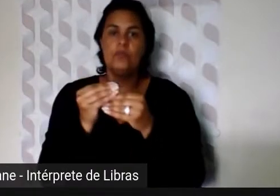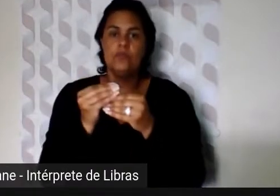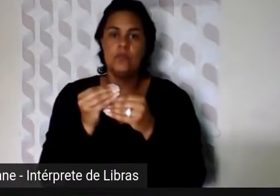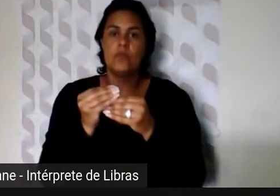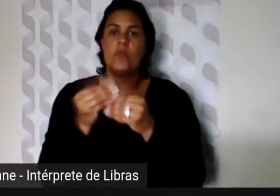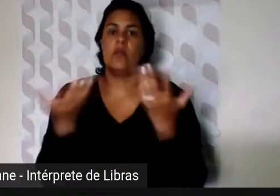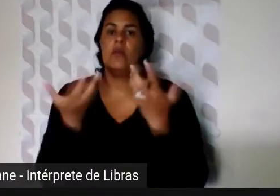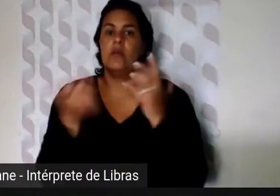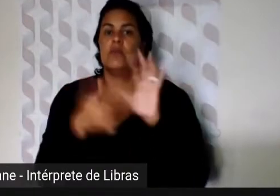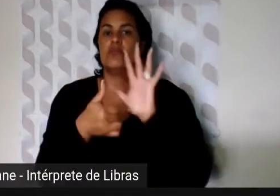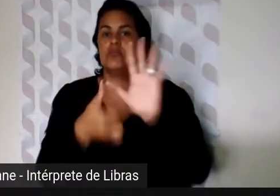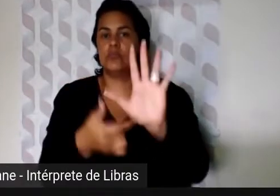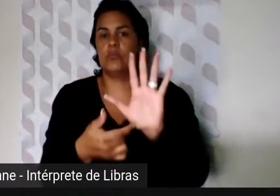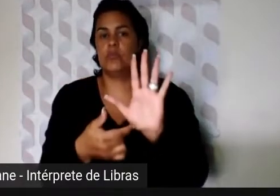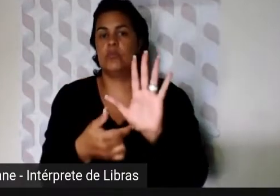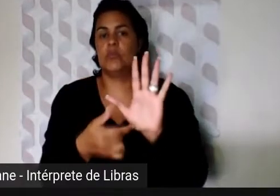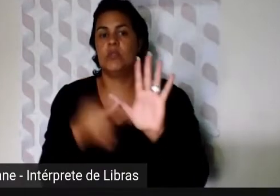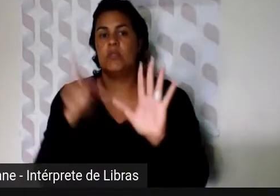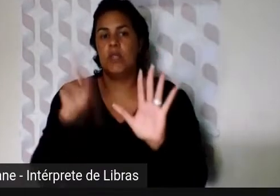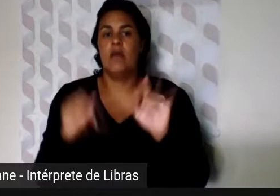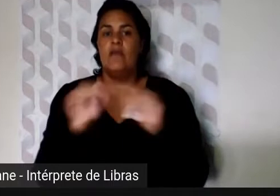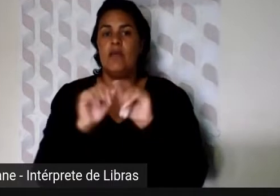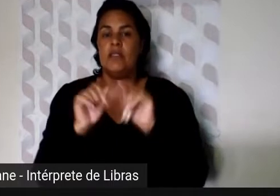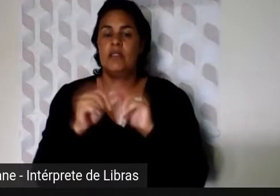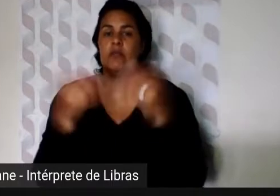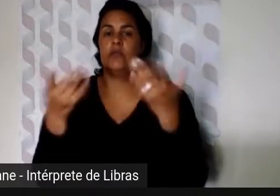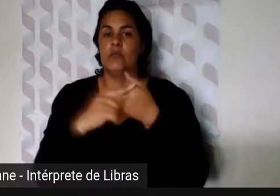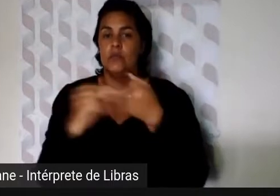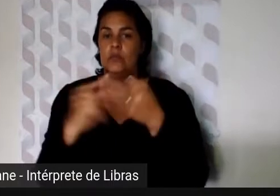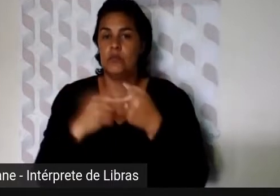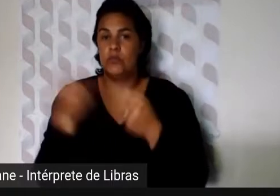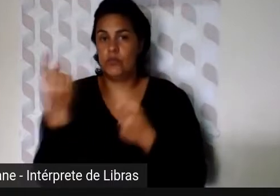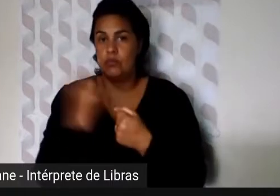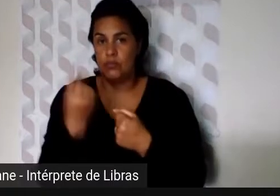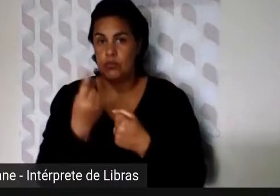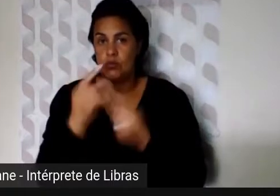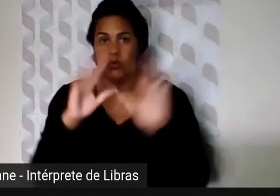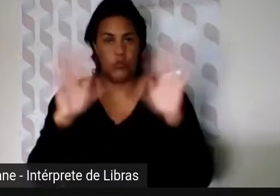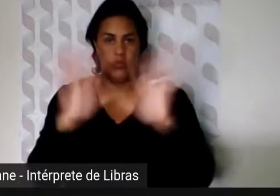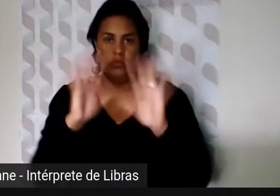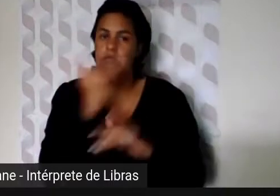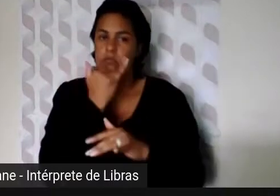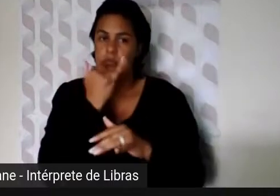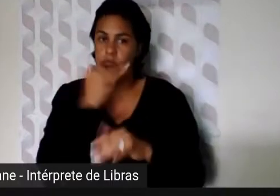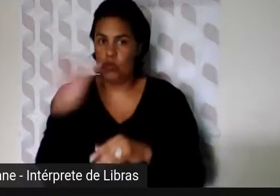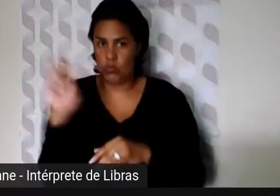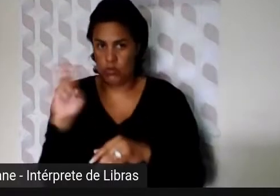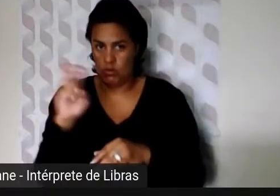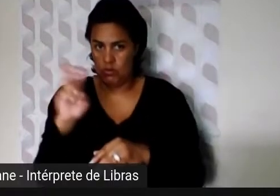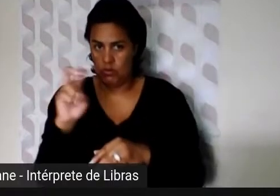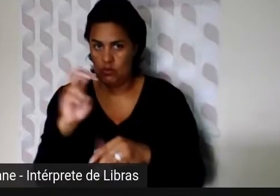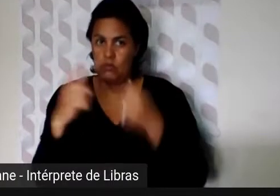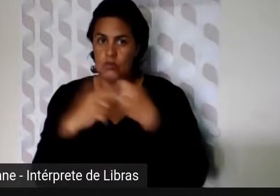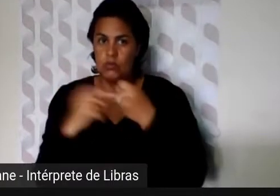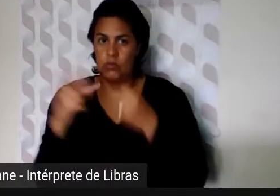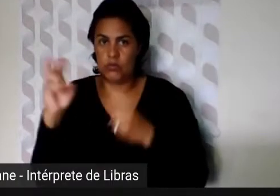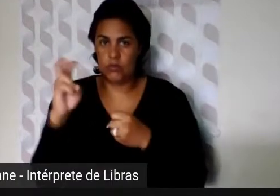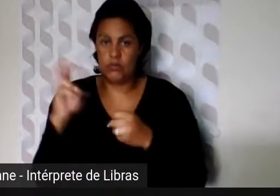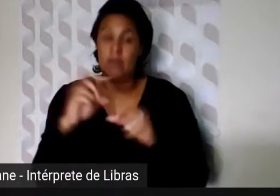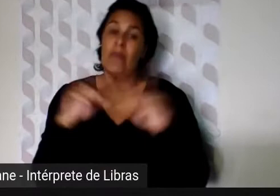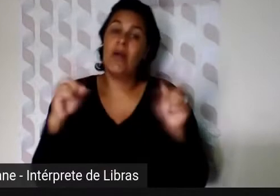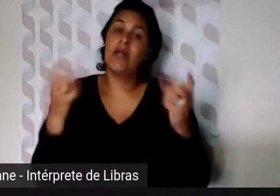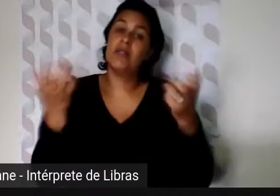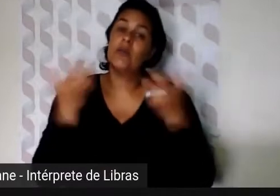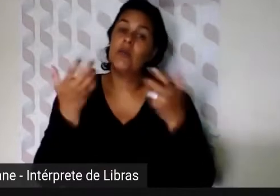de uma emenda que está lá mexendo no artigo 1º. Mas você, no artigo 5º, mas tem uma emenda que você quer destacar também que mexe